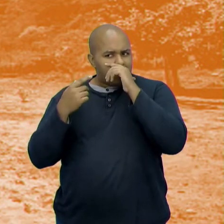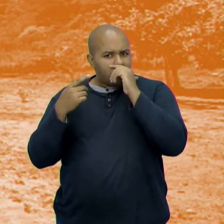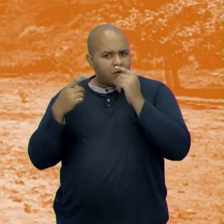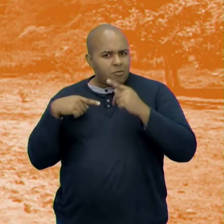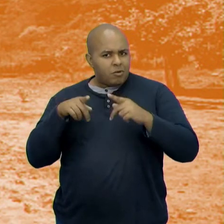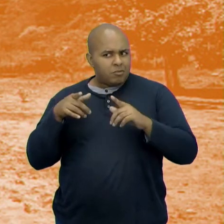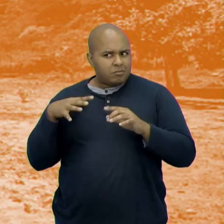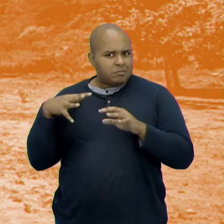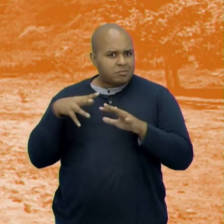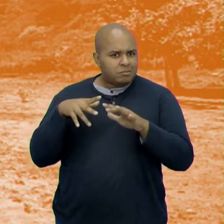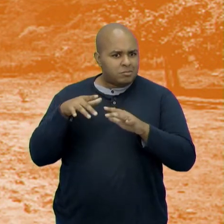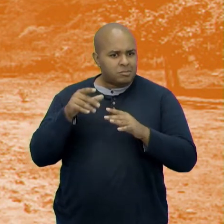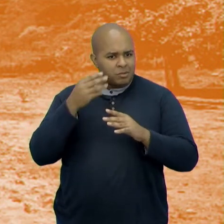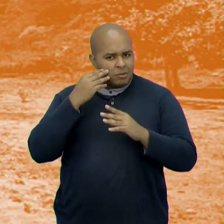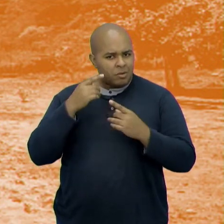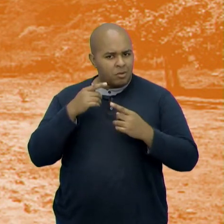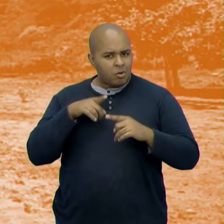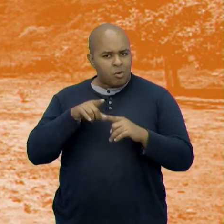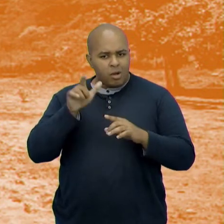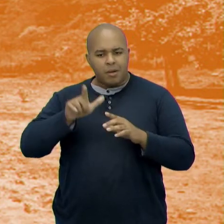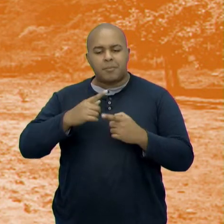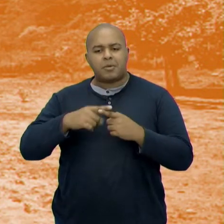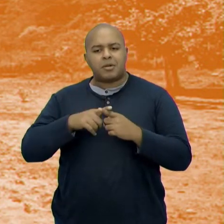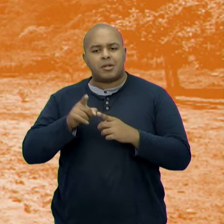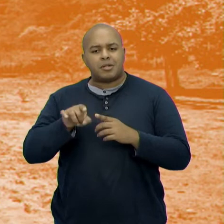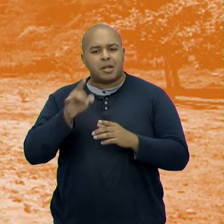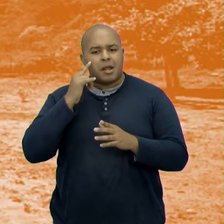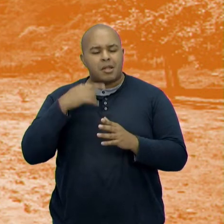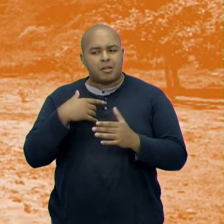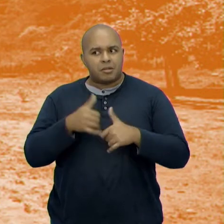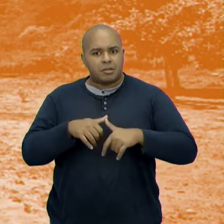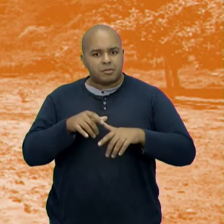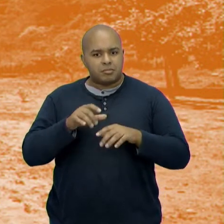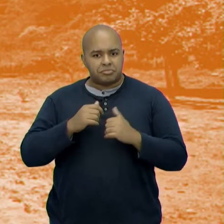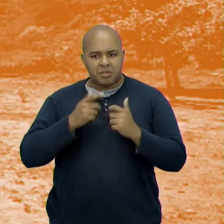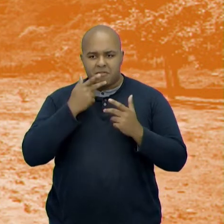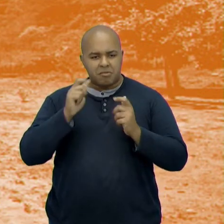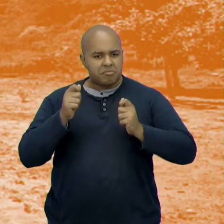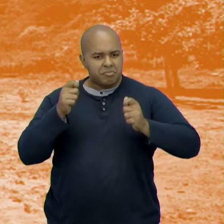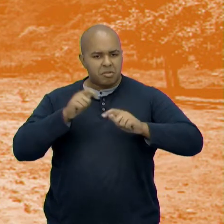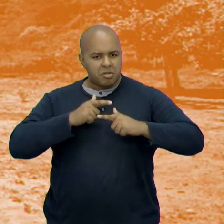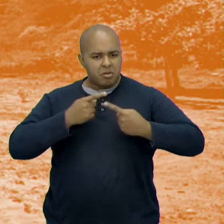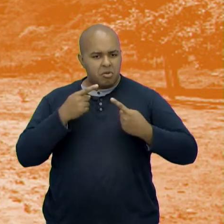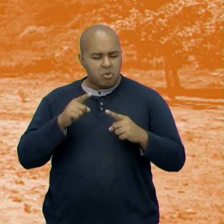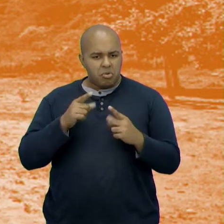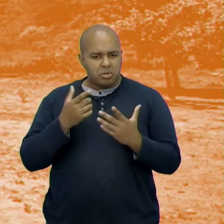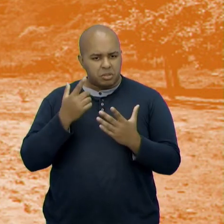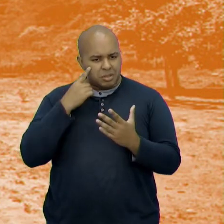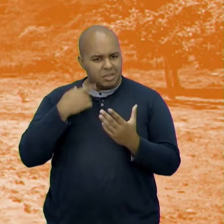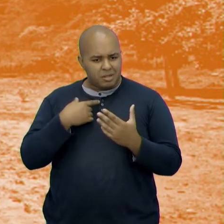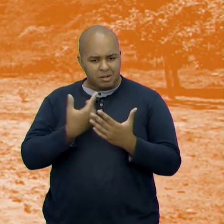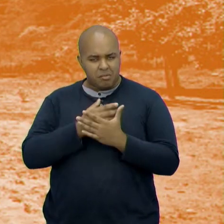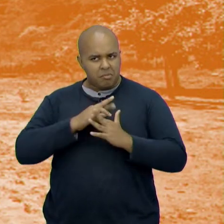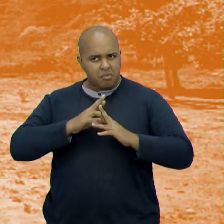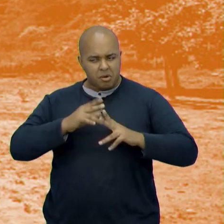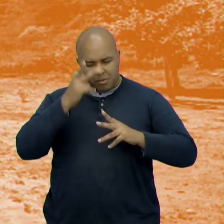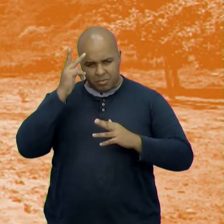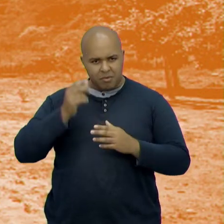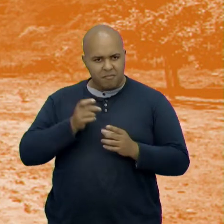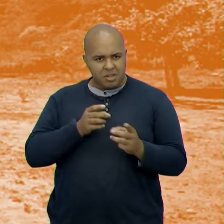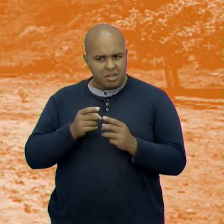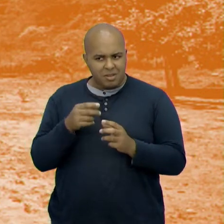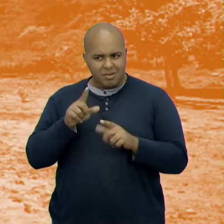Foram atacados porque eles estavam se rebelando contra um vendedor